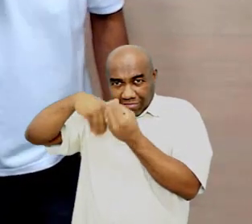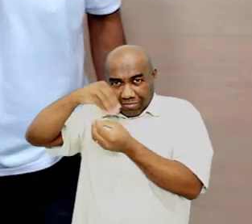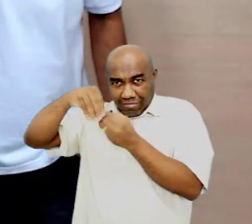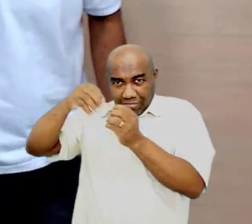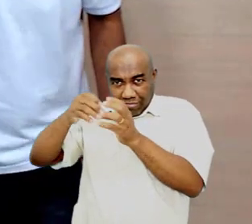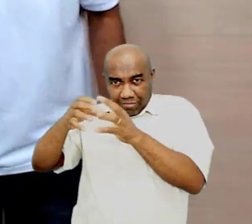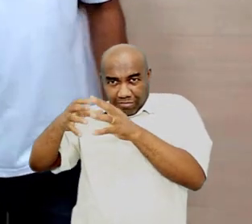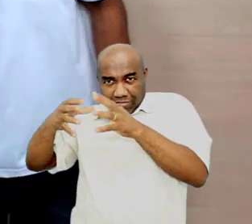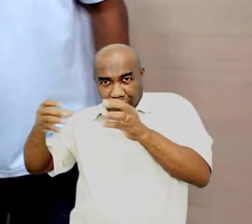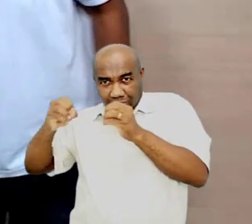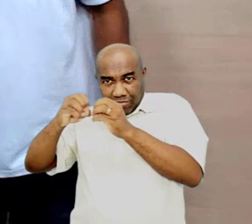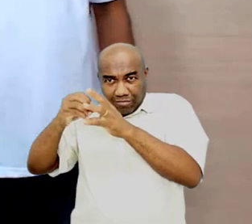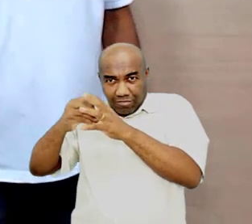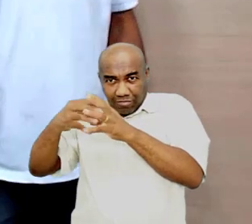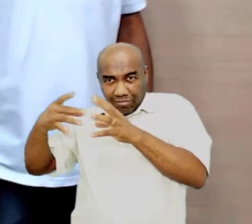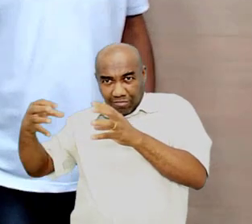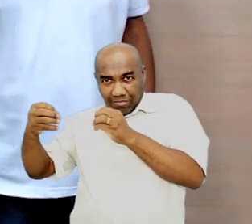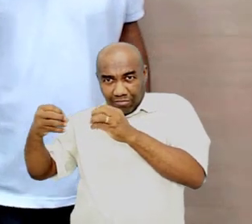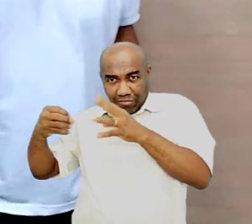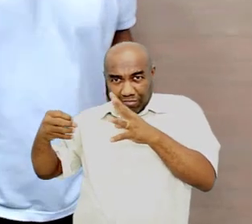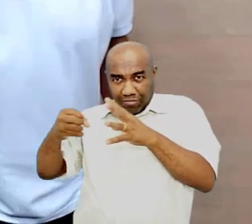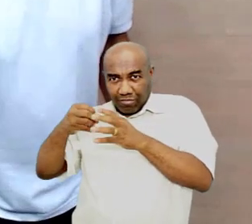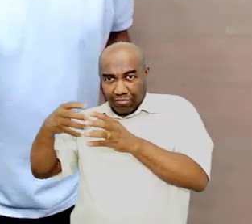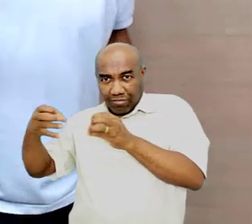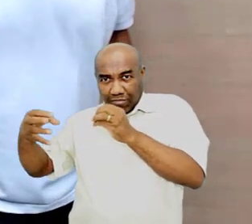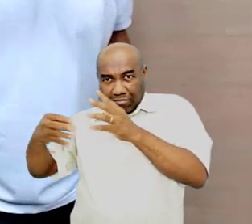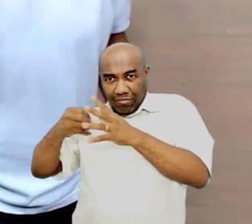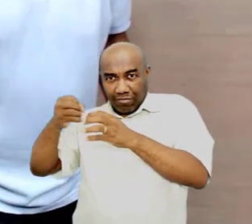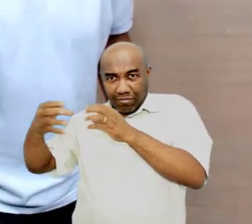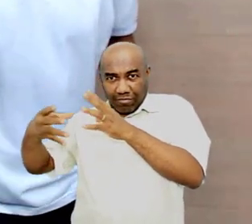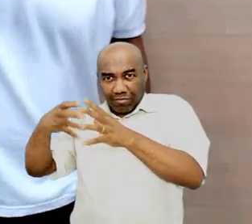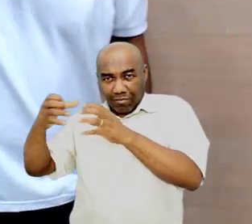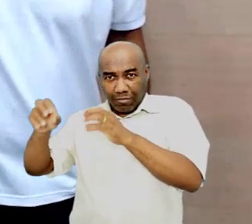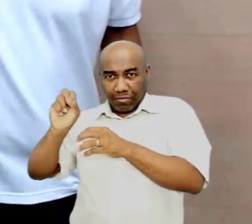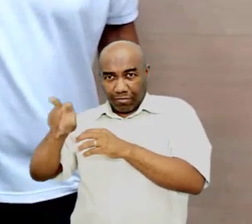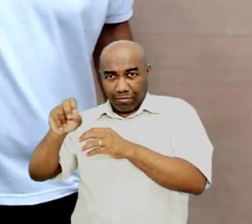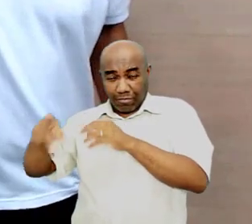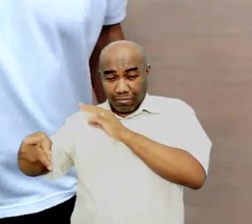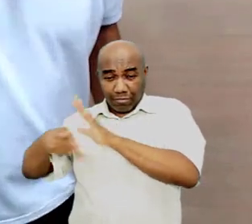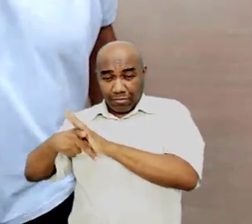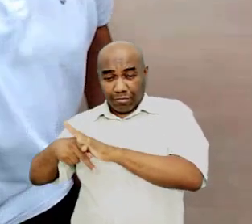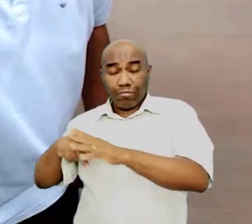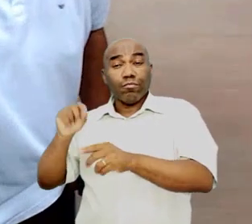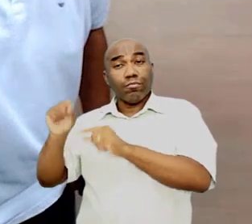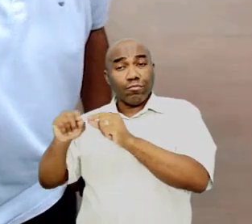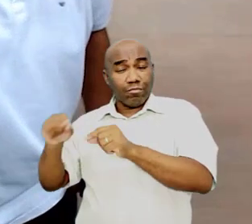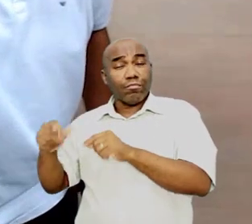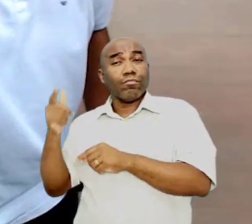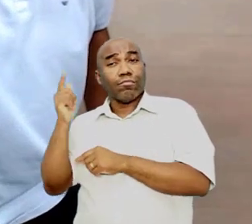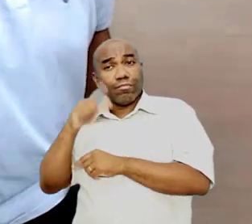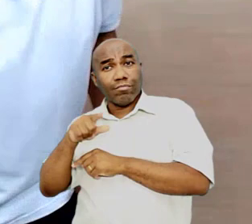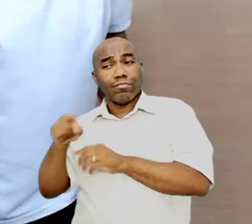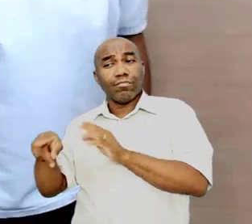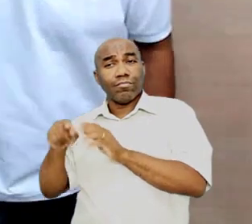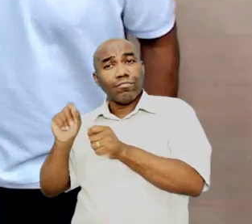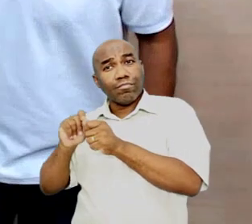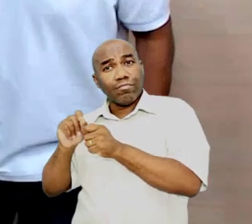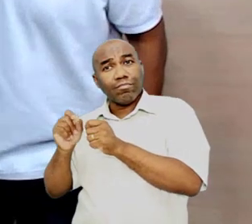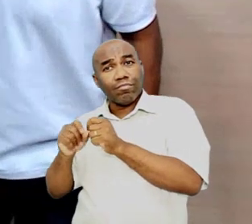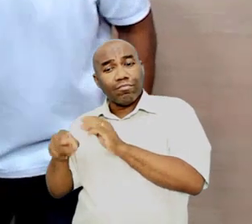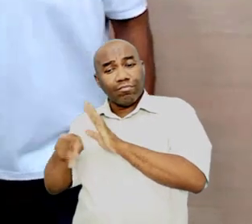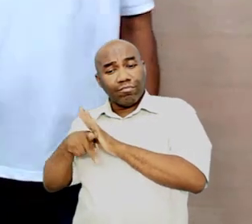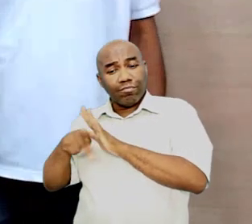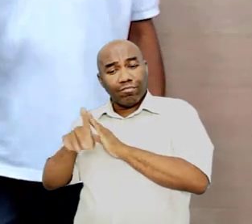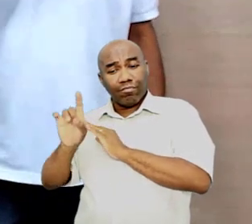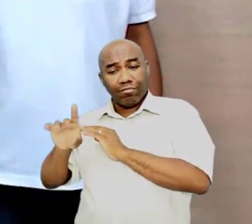Sua célula não produz. Ele é produzido pelo próprio vírus. Só